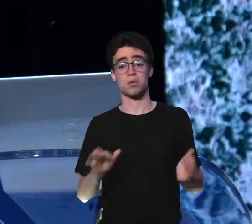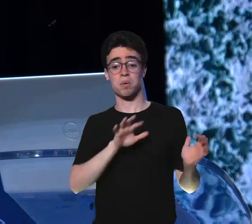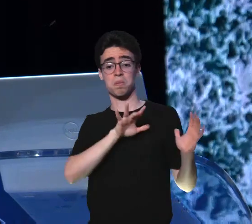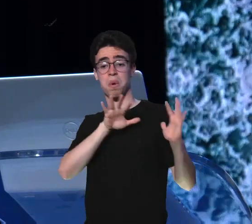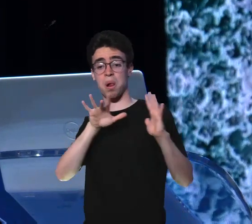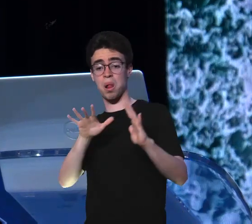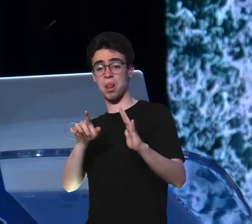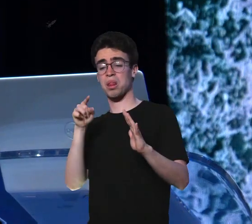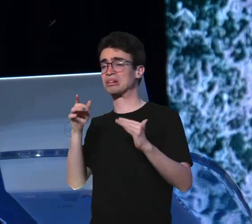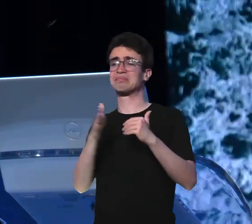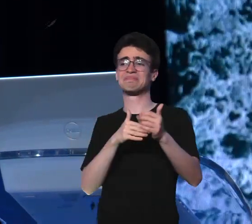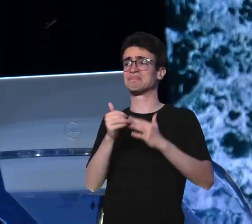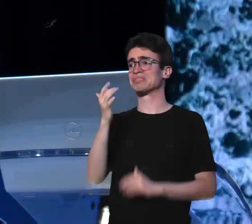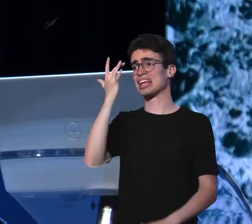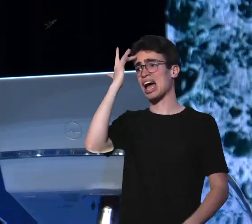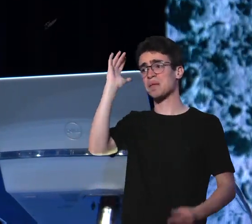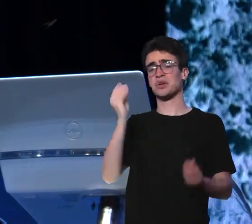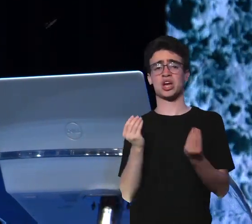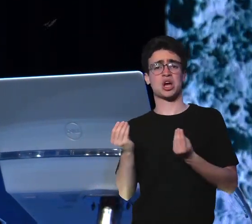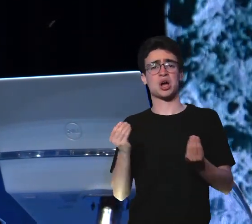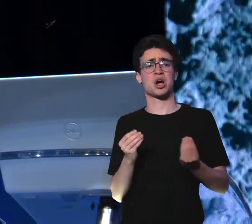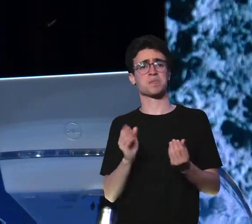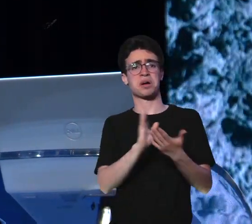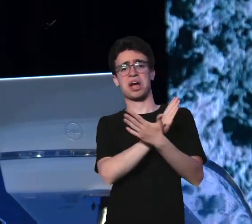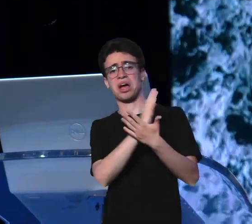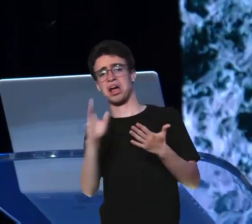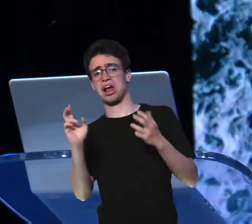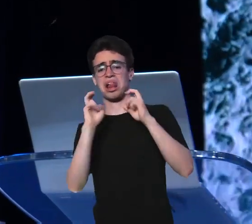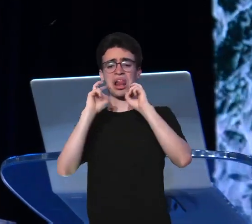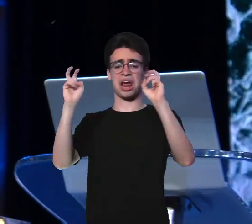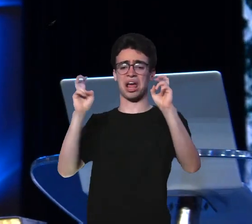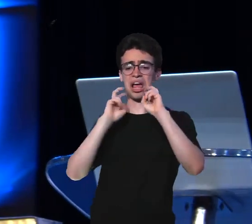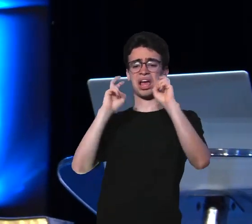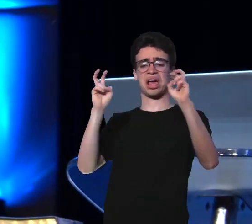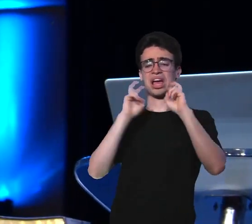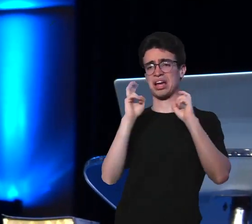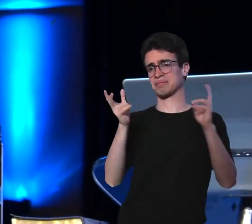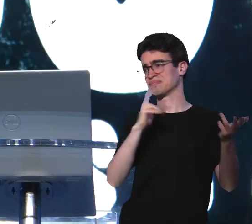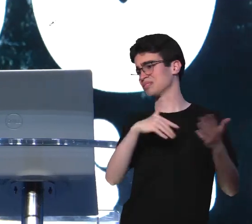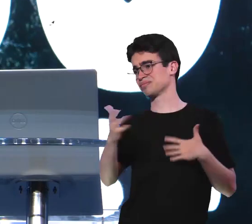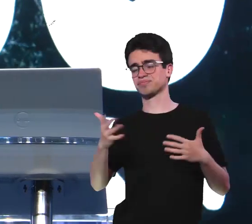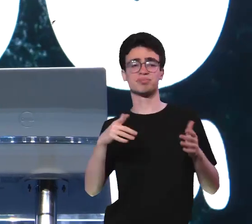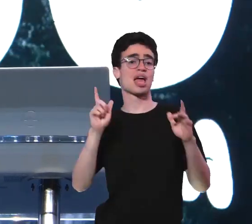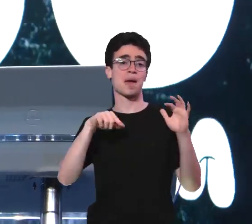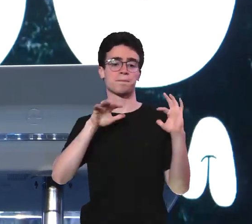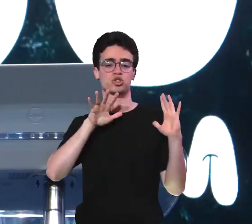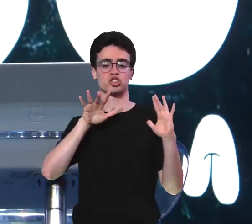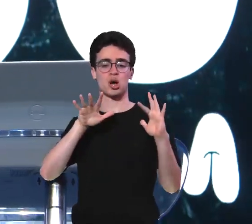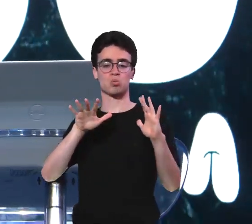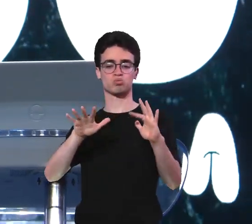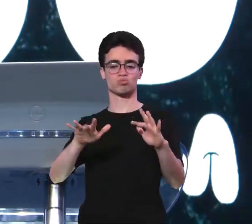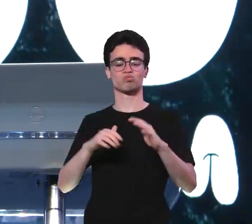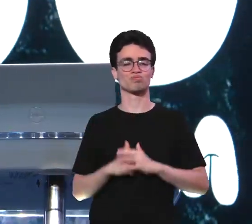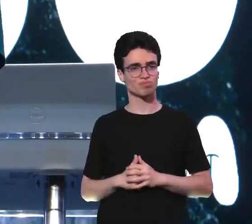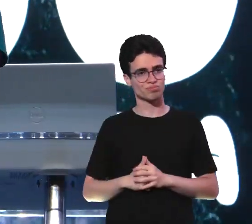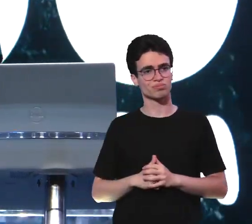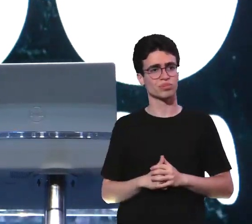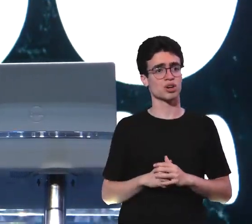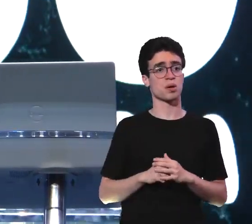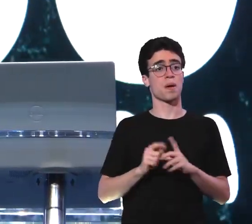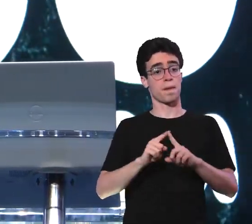sabia o que estava fazendo na hora da crucificação. Uns gritavam uma coisa, outros gritavam outra coisa. A multidão é assim. Mas a Bíblia fala